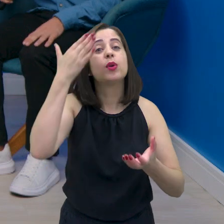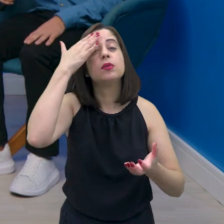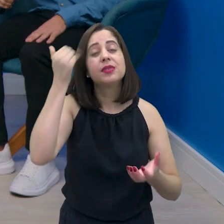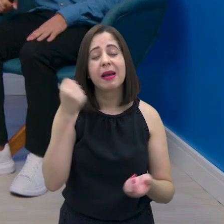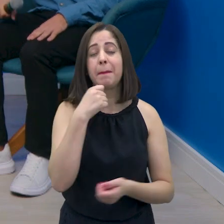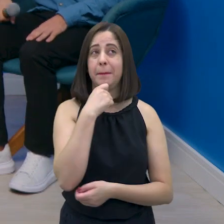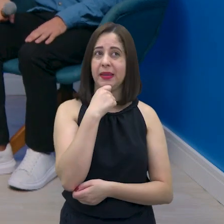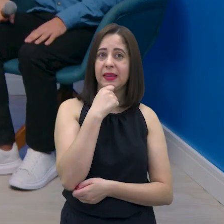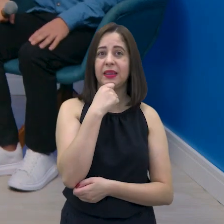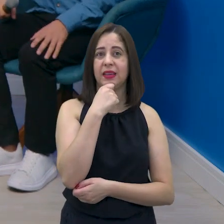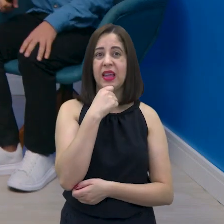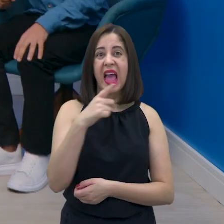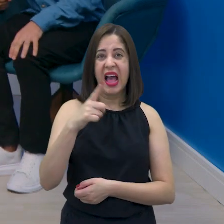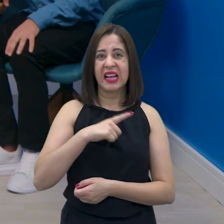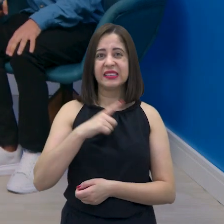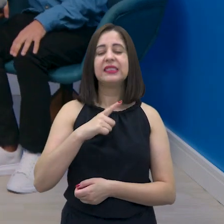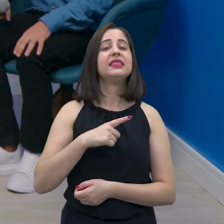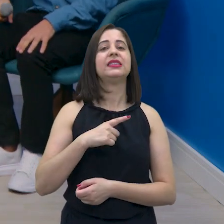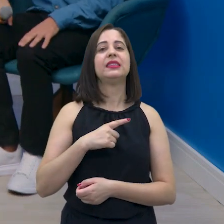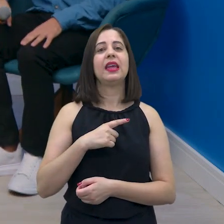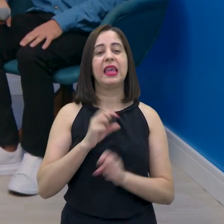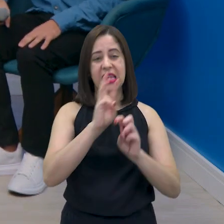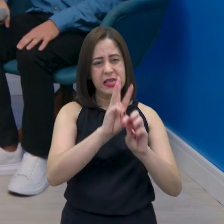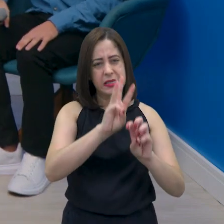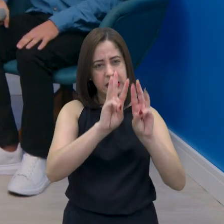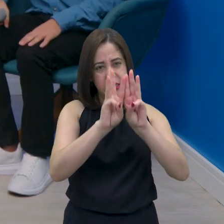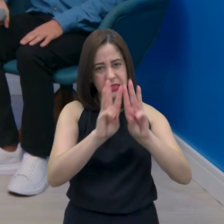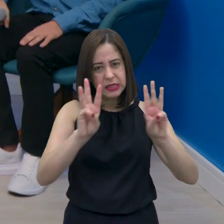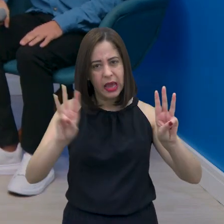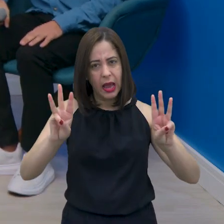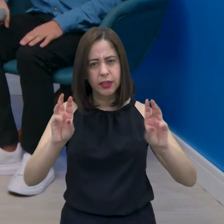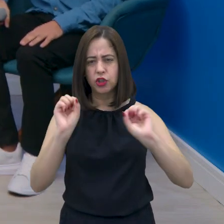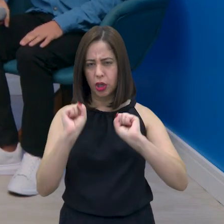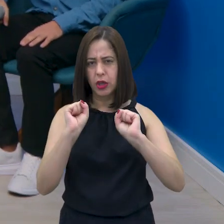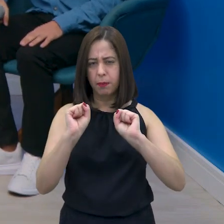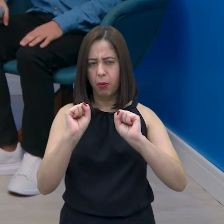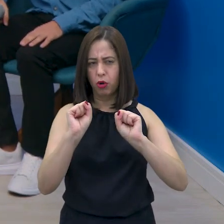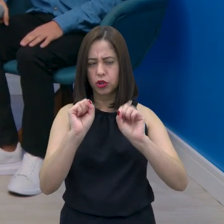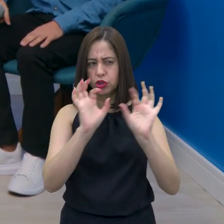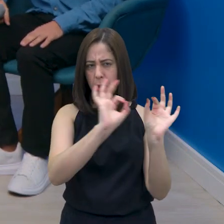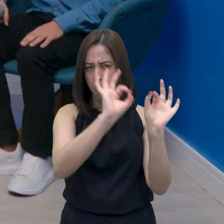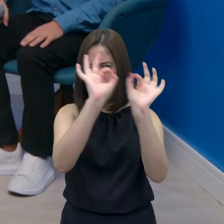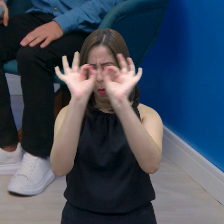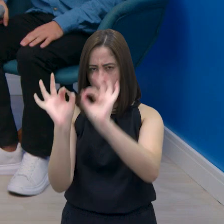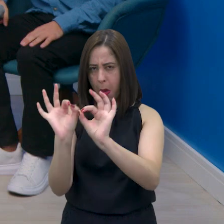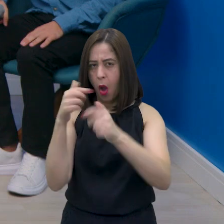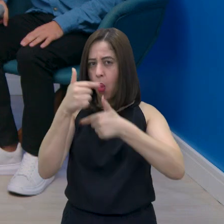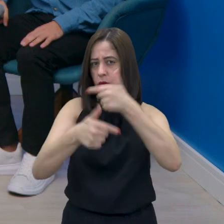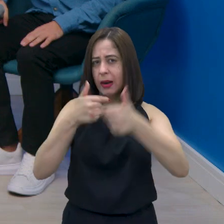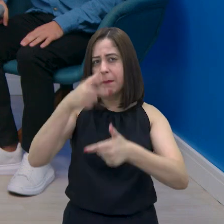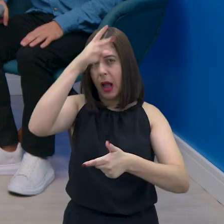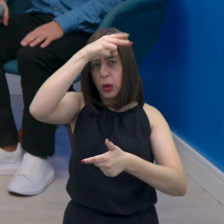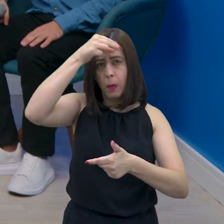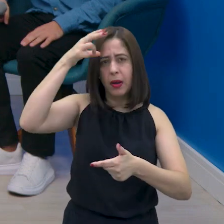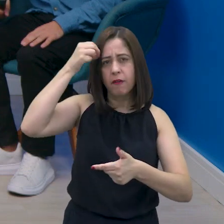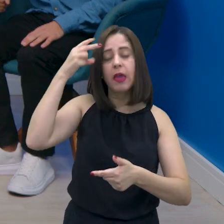gostaria de saber se existe algum canal onde eu possa acompanhar o trabalho dos vereadores e do